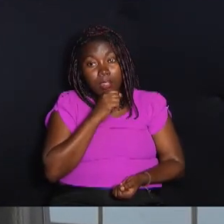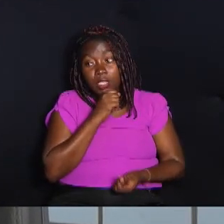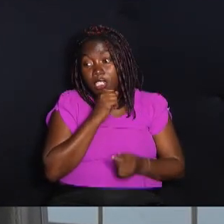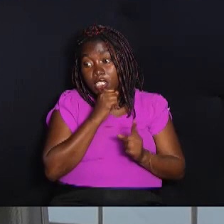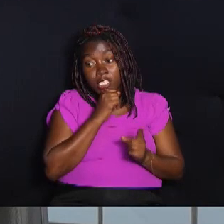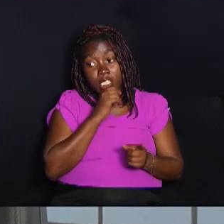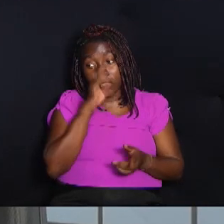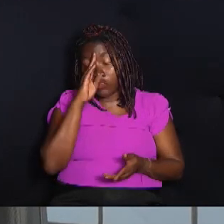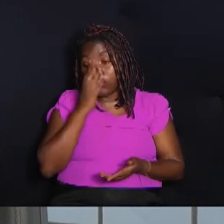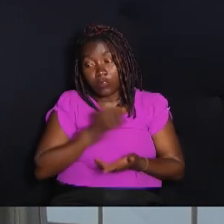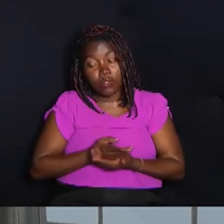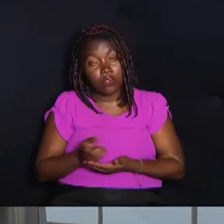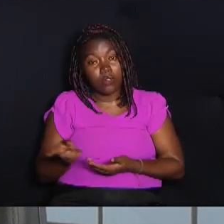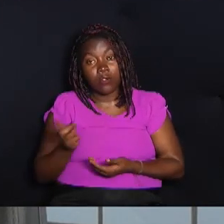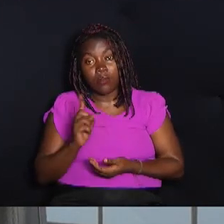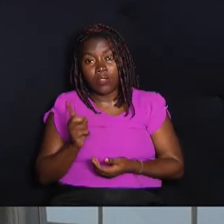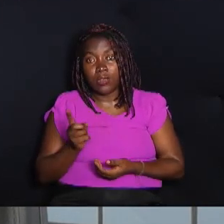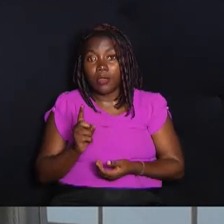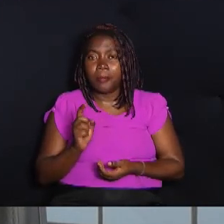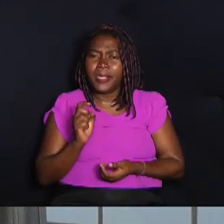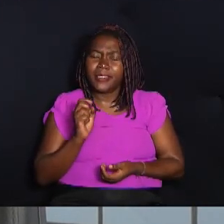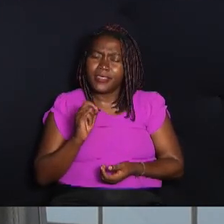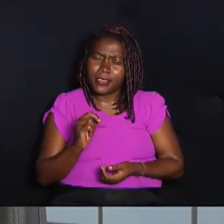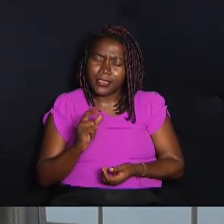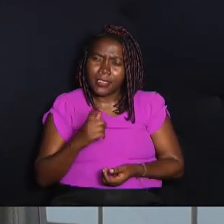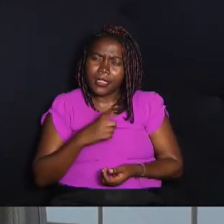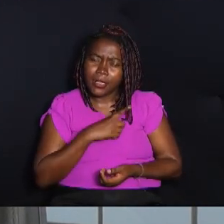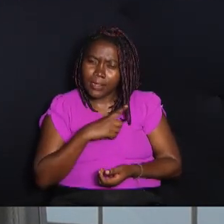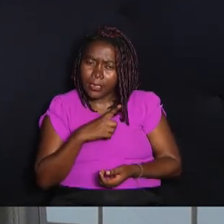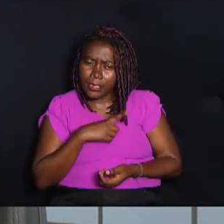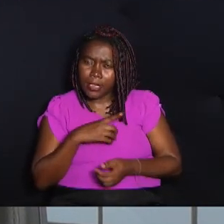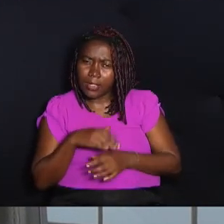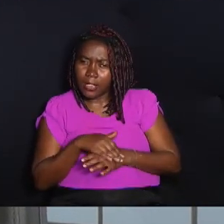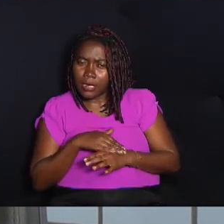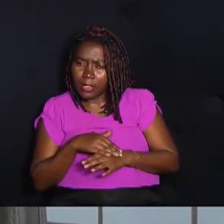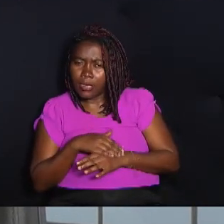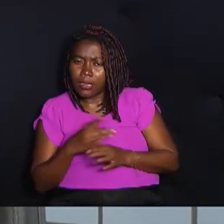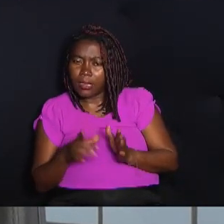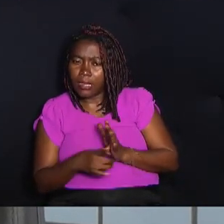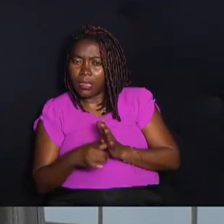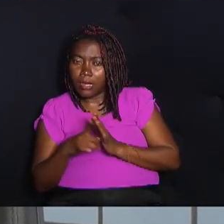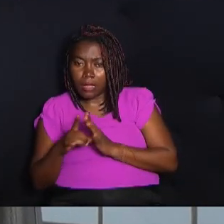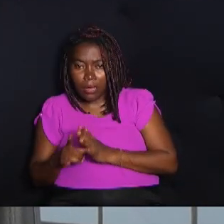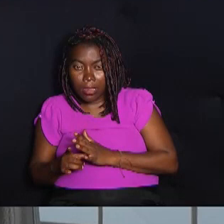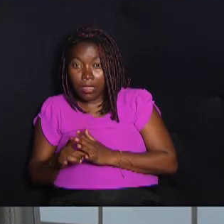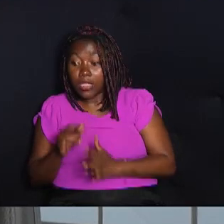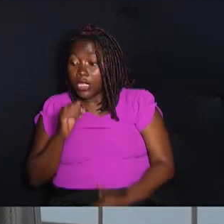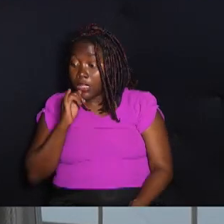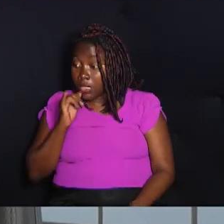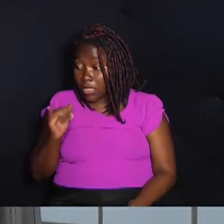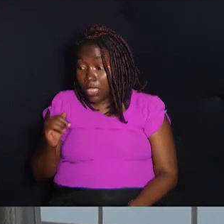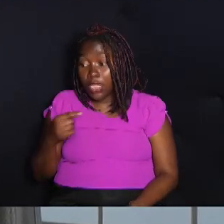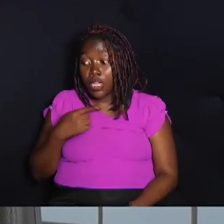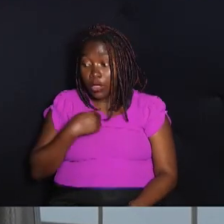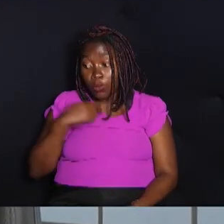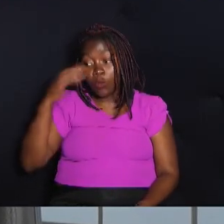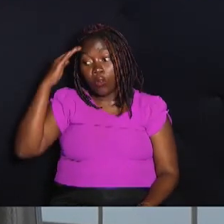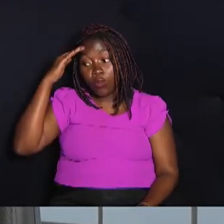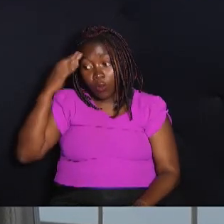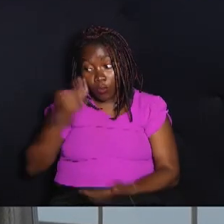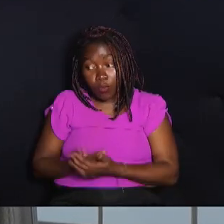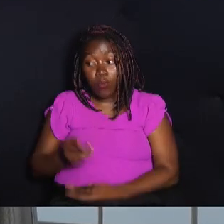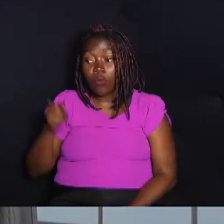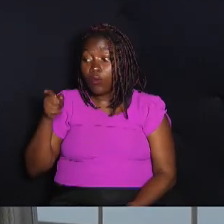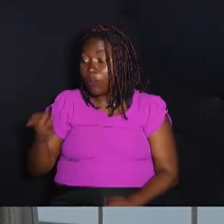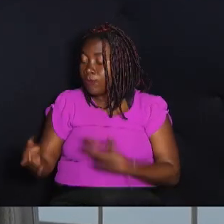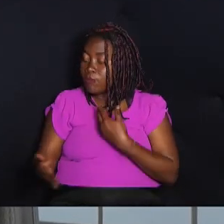em você. Mas se você já tem essa conversa prévia e diz para a criança, eu vou confiar em você, aconteça